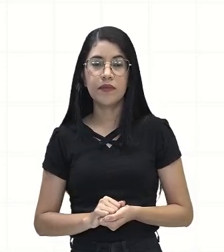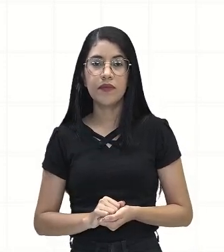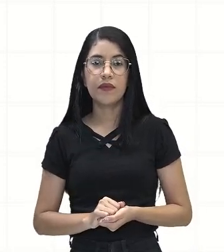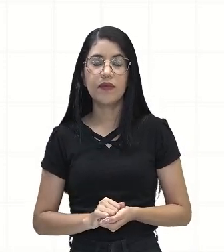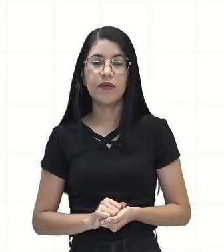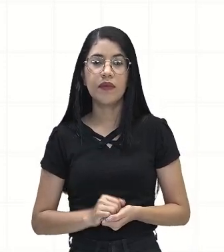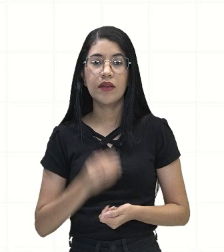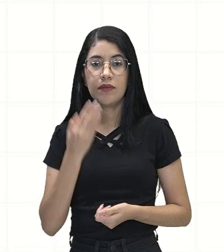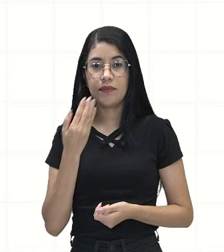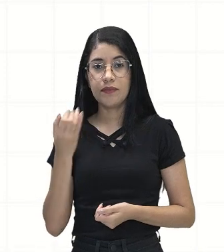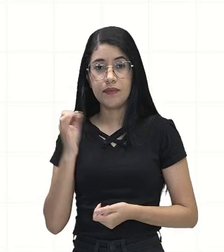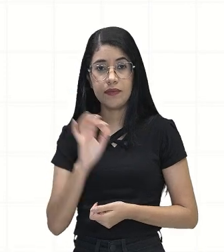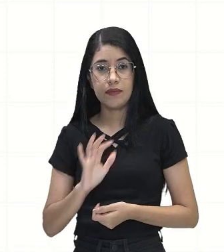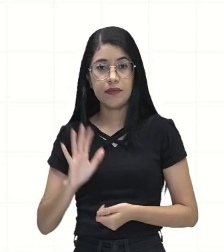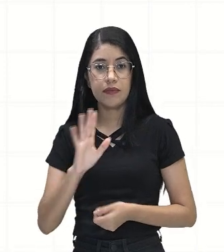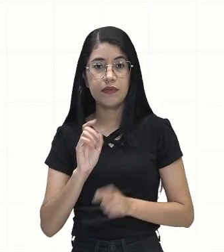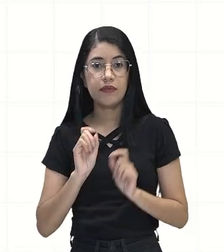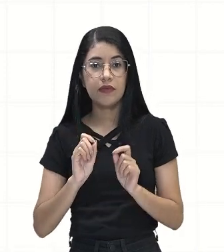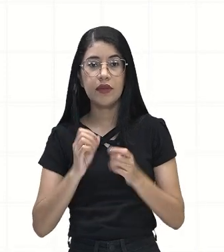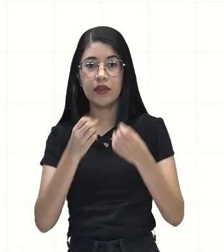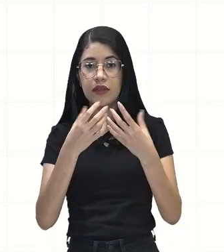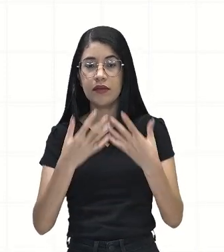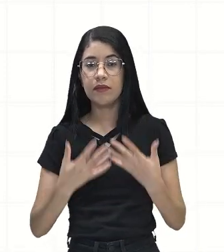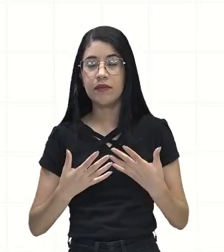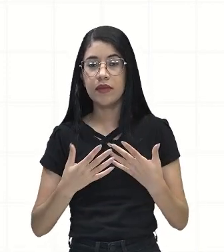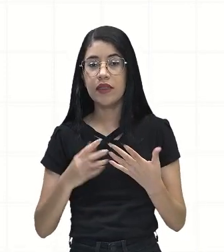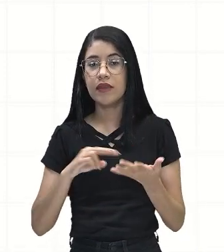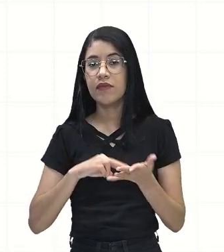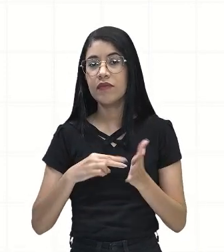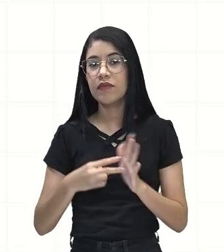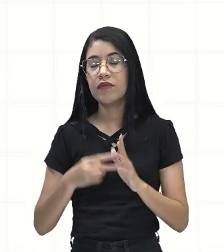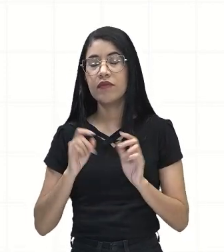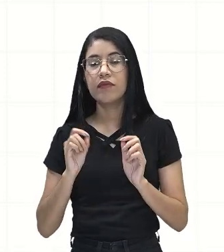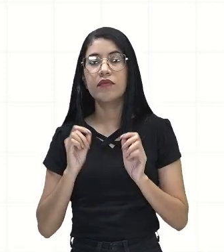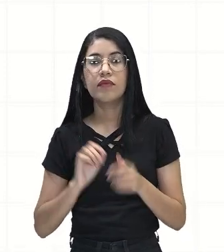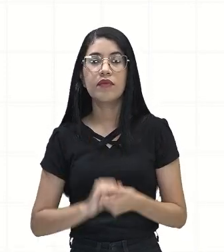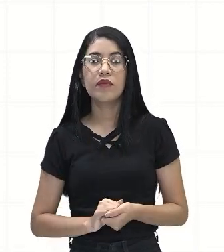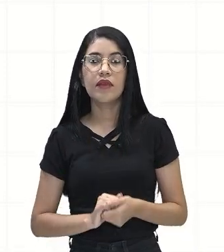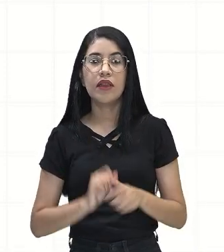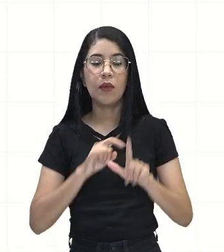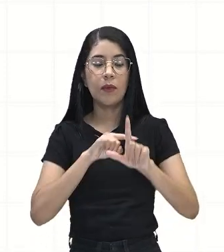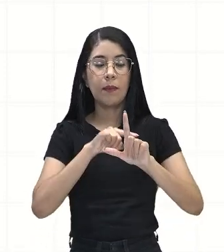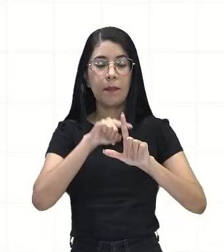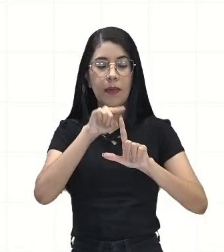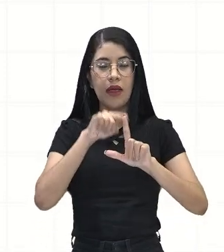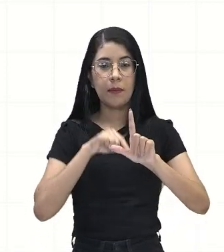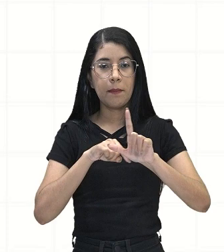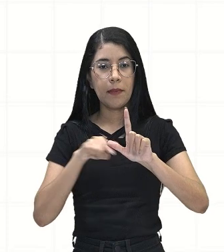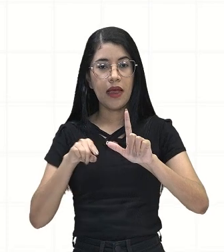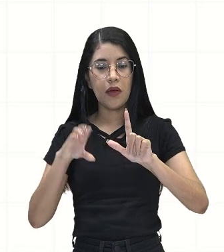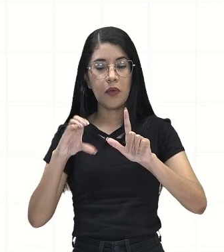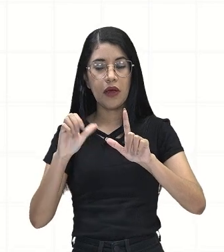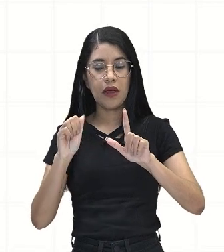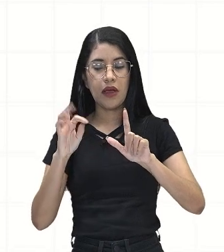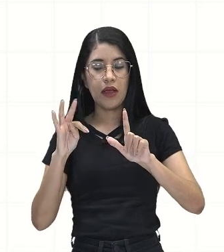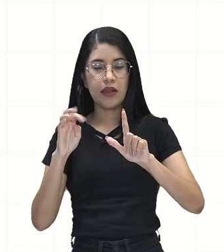ó, observando aqui o que ele falou. Ó, os catetos, toda vez que eu pensar em catetos, eu vou